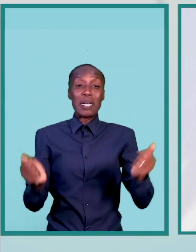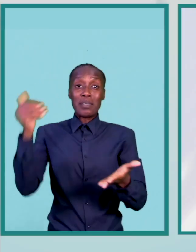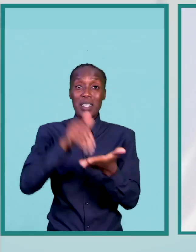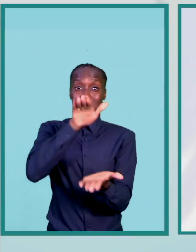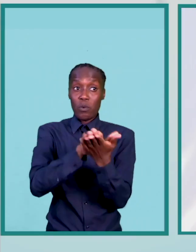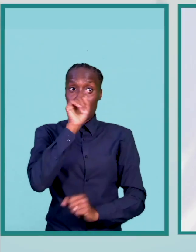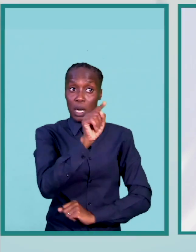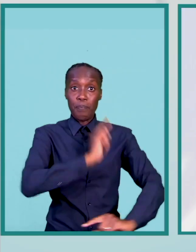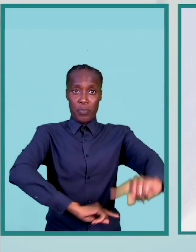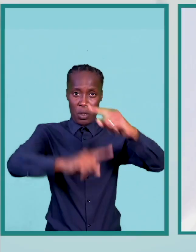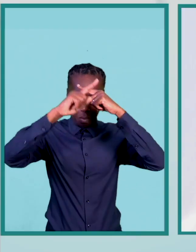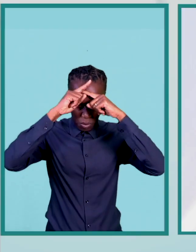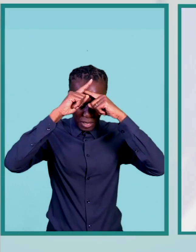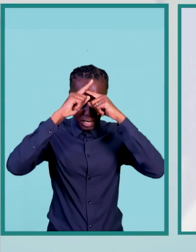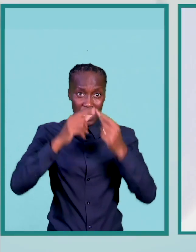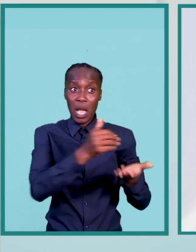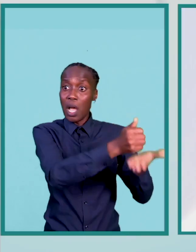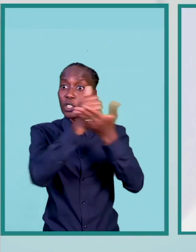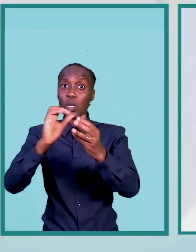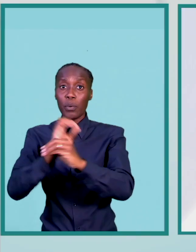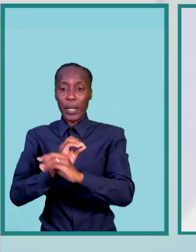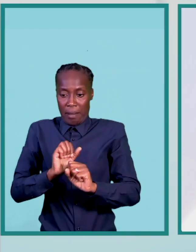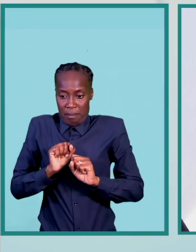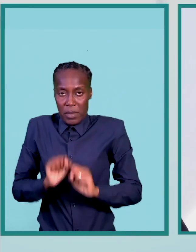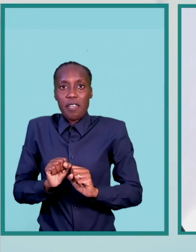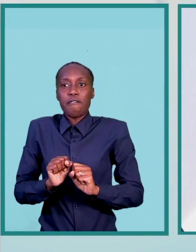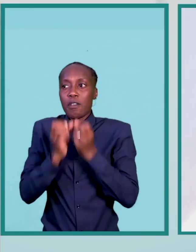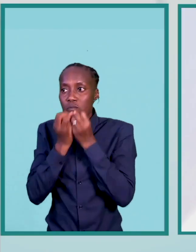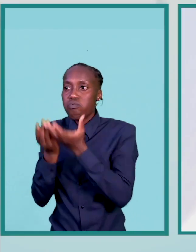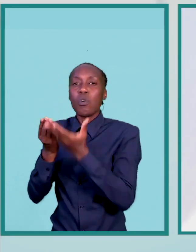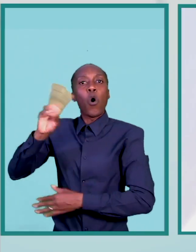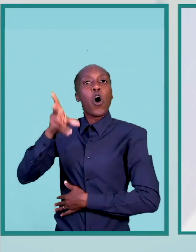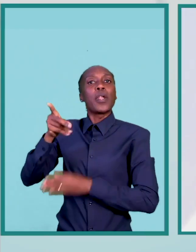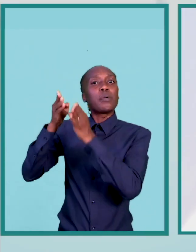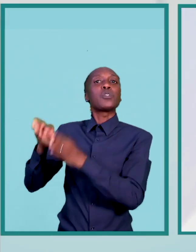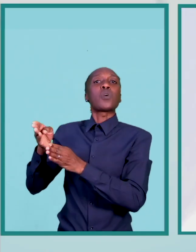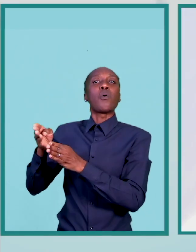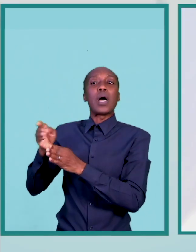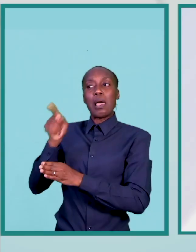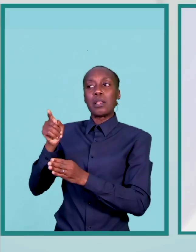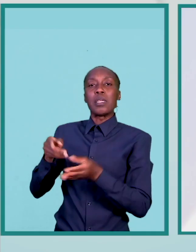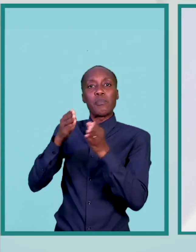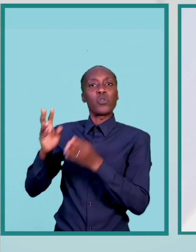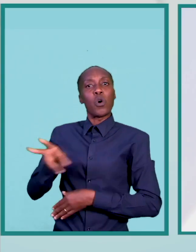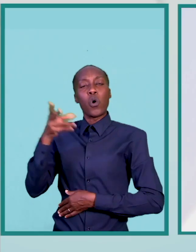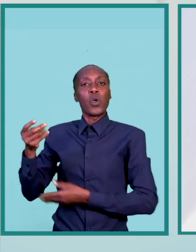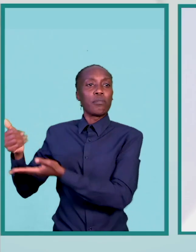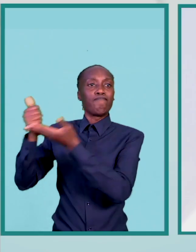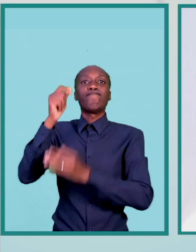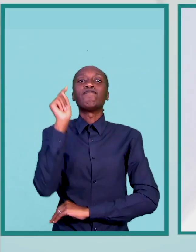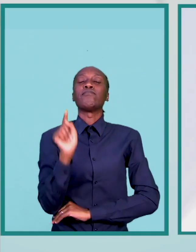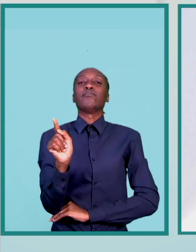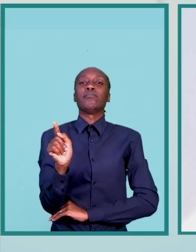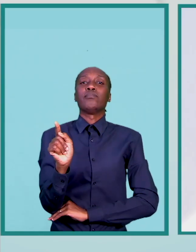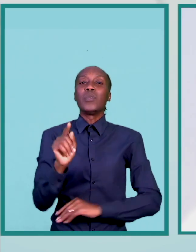é. Então se chegarem ao posto policial e fizerem a denúncia e não se atendem conforme, façam a denúncia para as titias. Elas vão saber como chegar. Façam a denúncia para